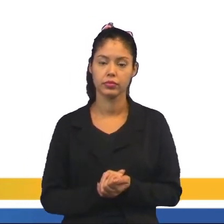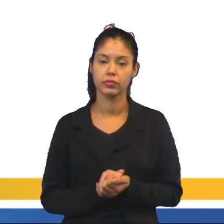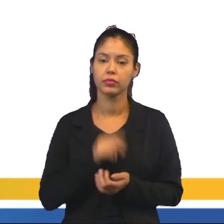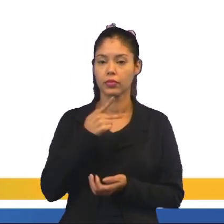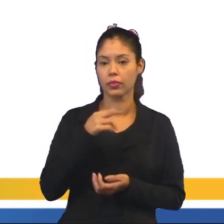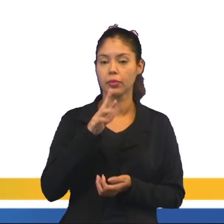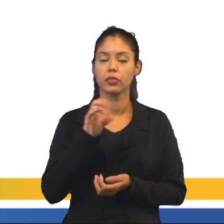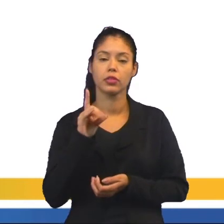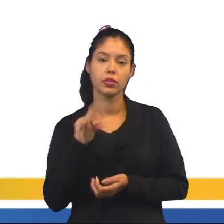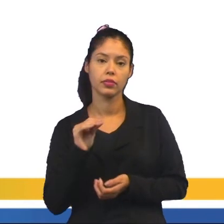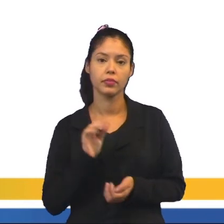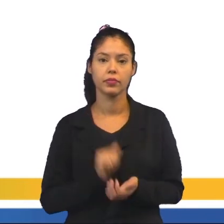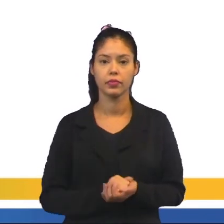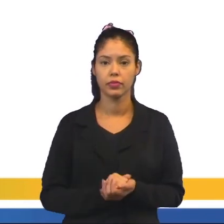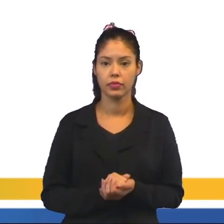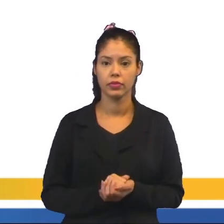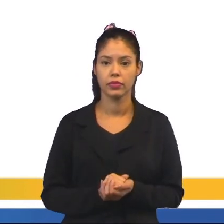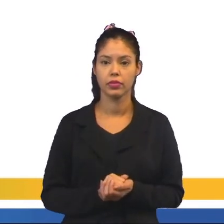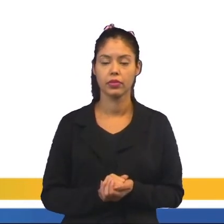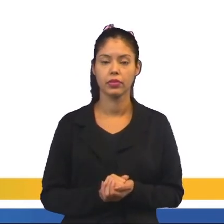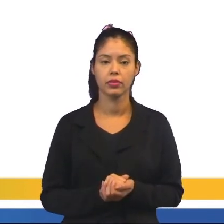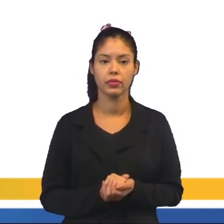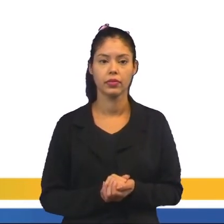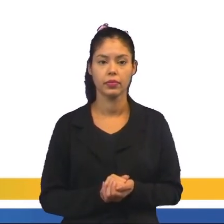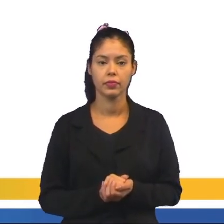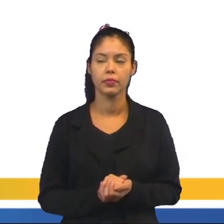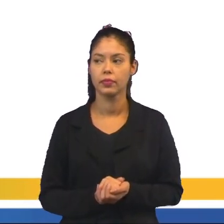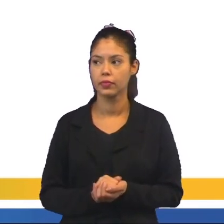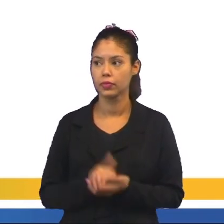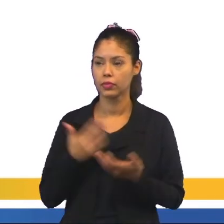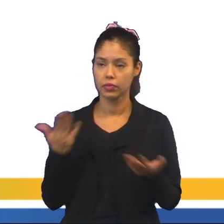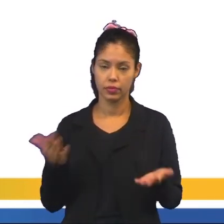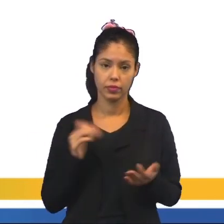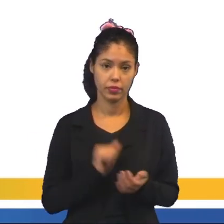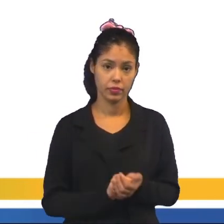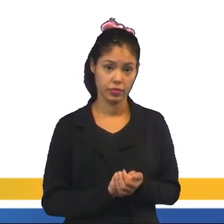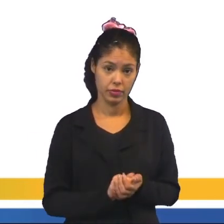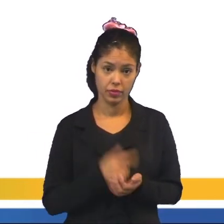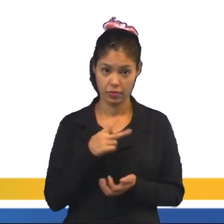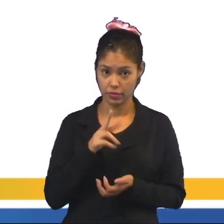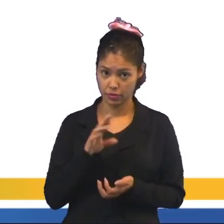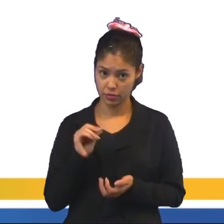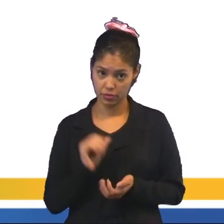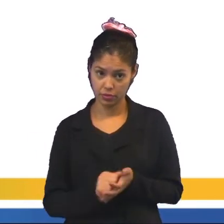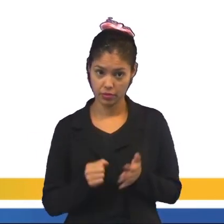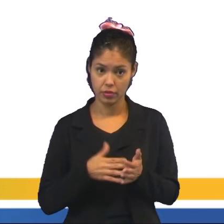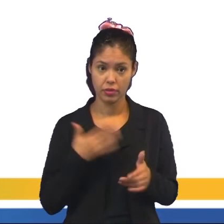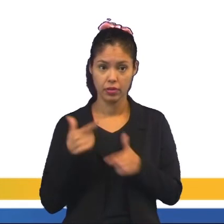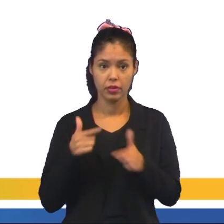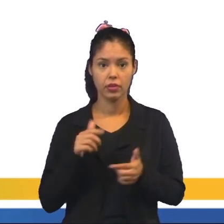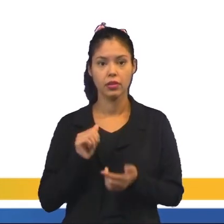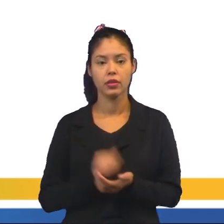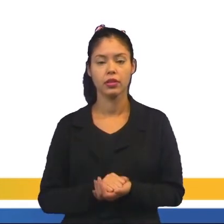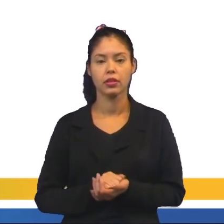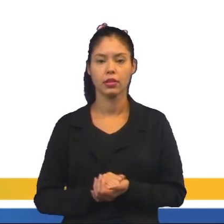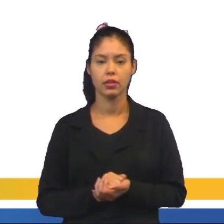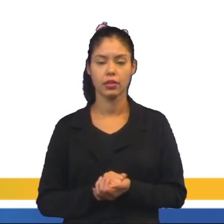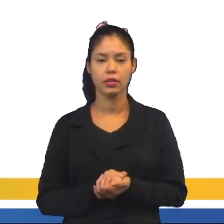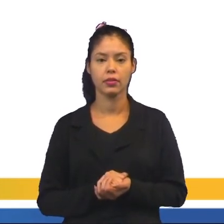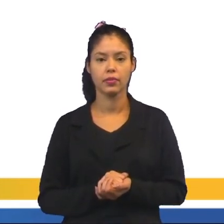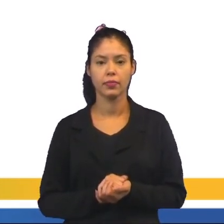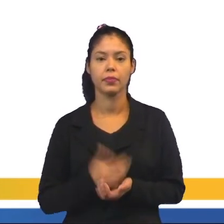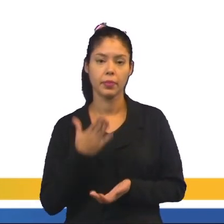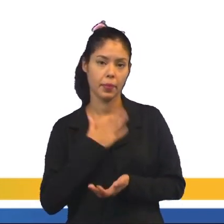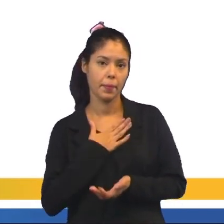núcleo do predicado é o verbo e os montes trabalhadores é o predicado é que o presidente da companhia tem muitos trabalhadores meu papai e eu fomos